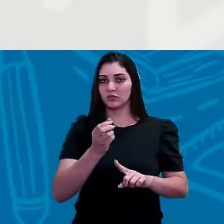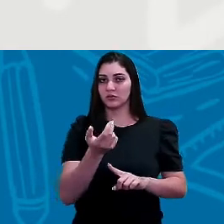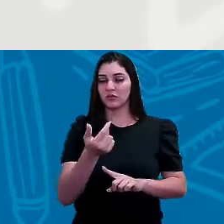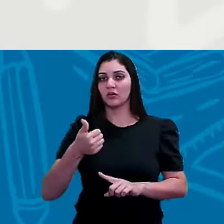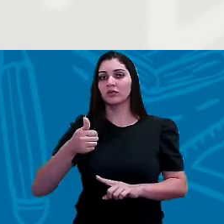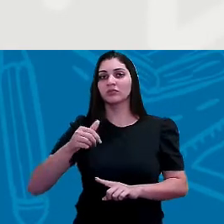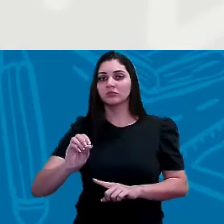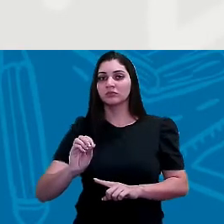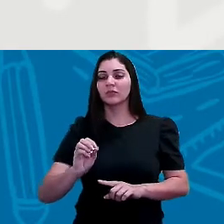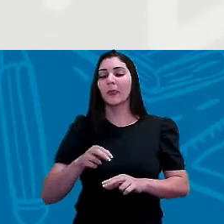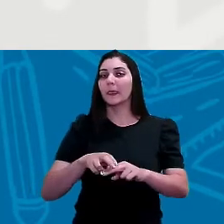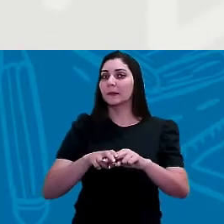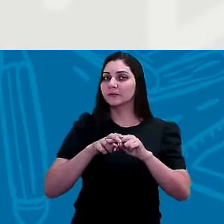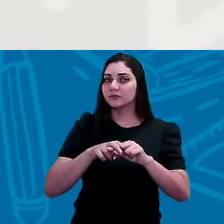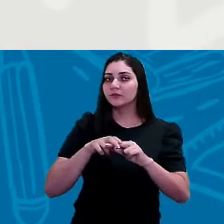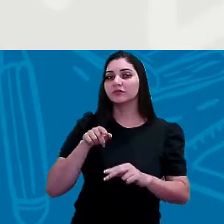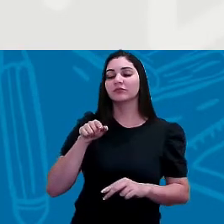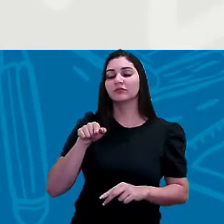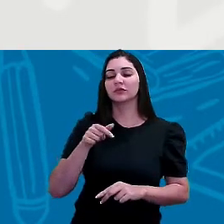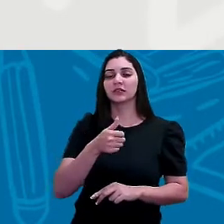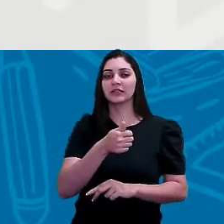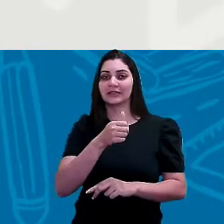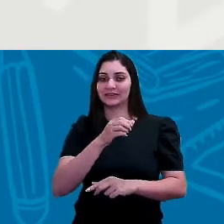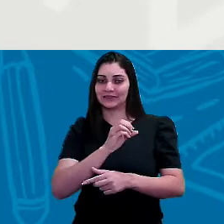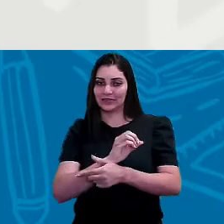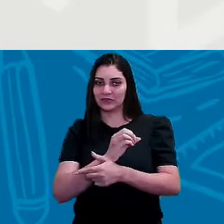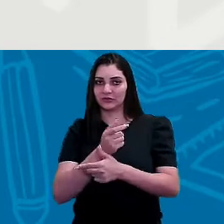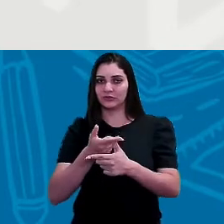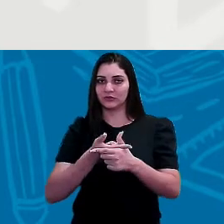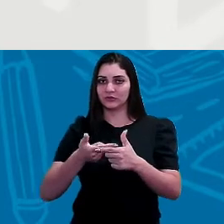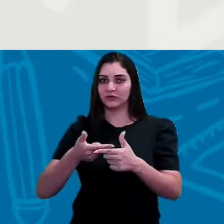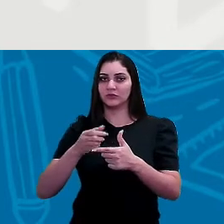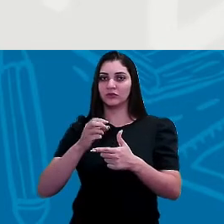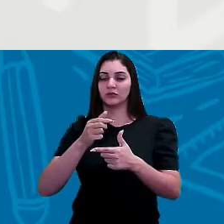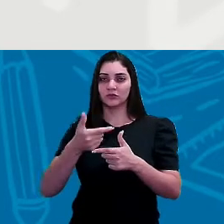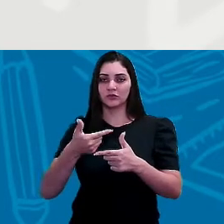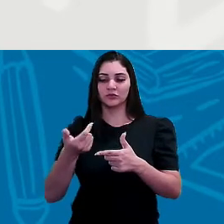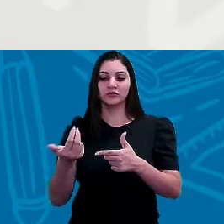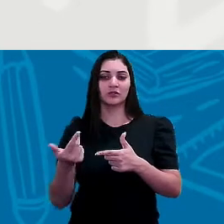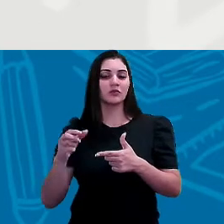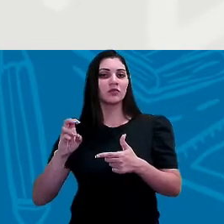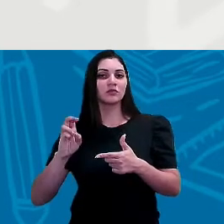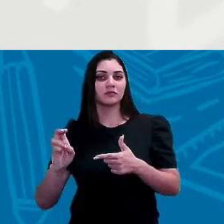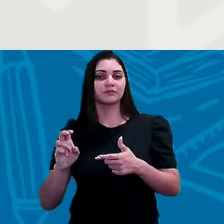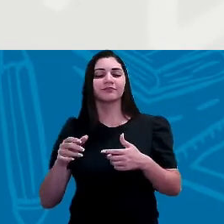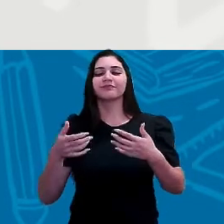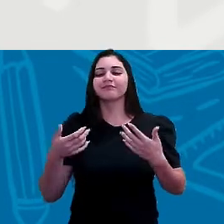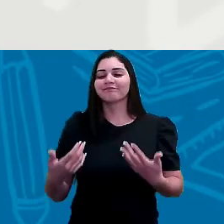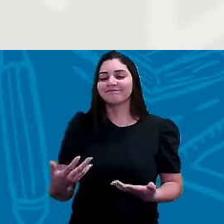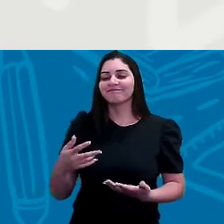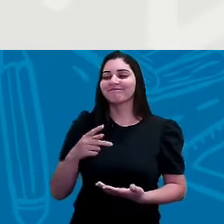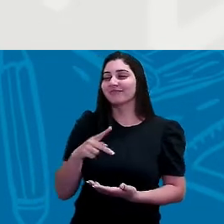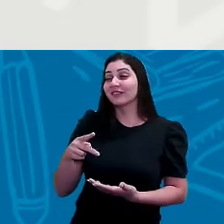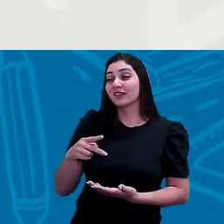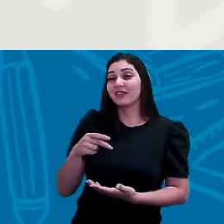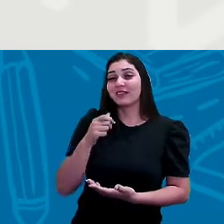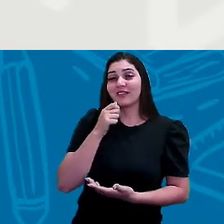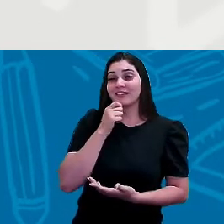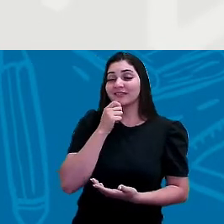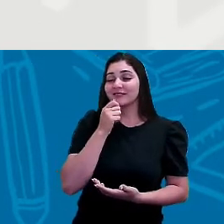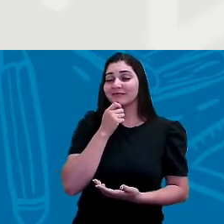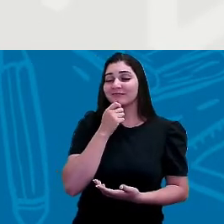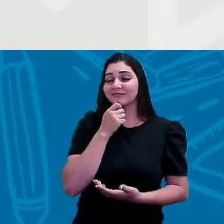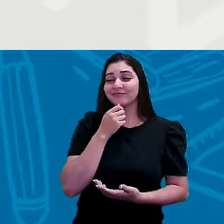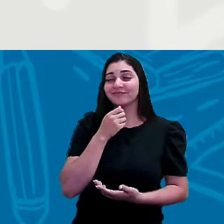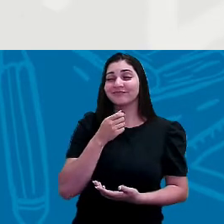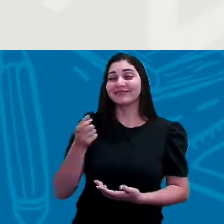tá? Por isso que 10 dividido por 2 vai ser igual a 5. Ah, professora, eu ainda não estou com a tabuadinha